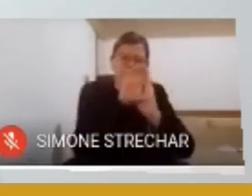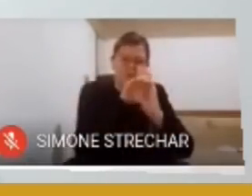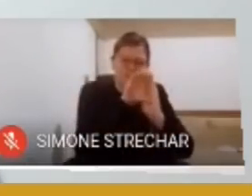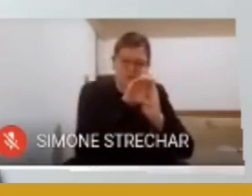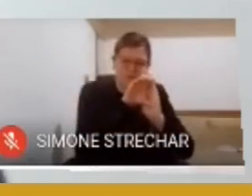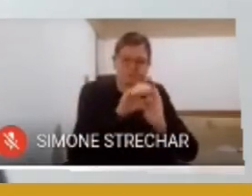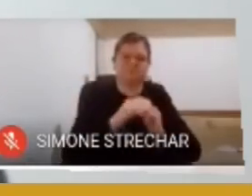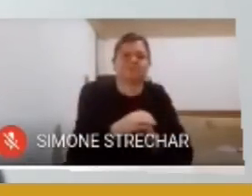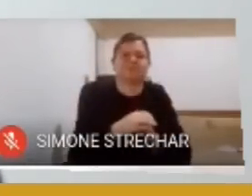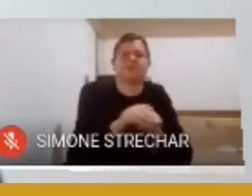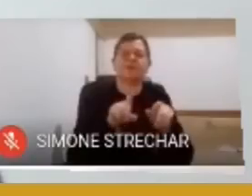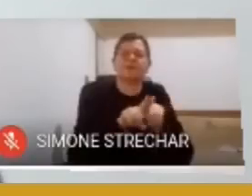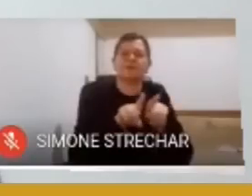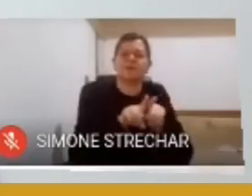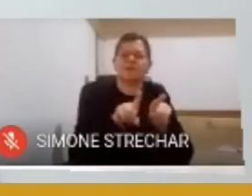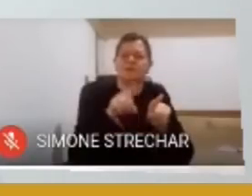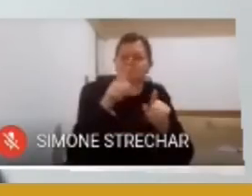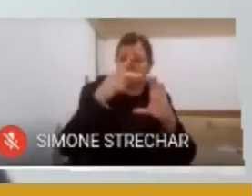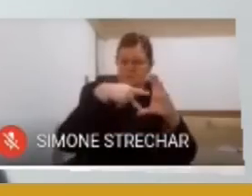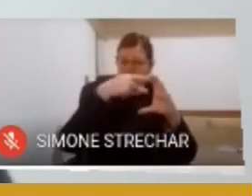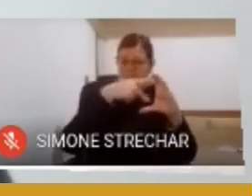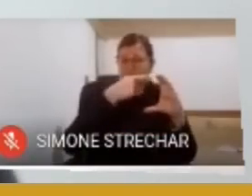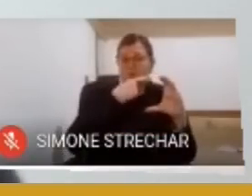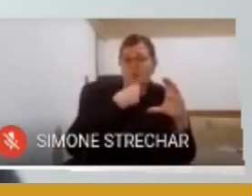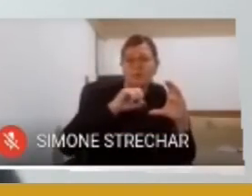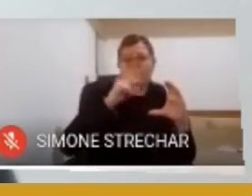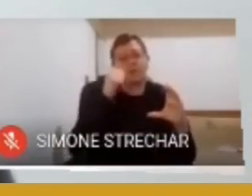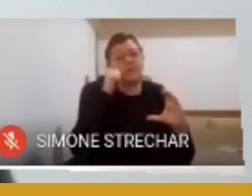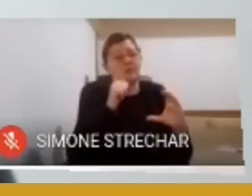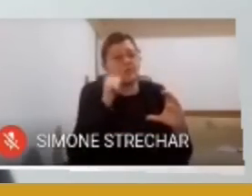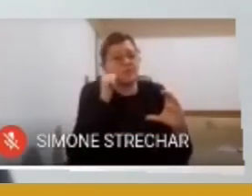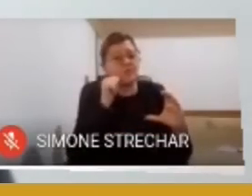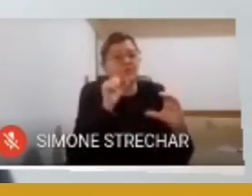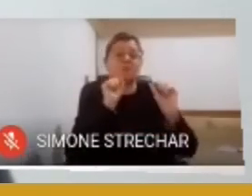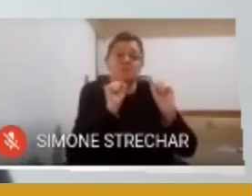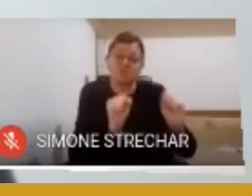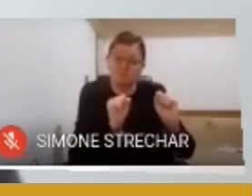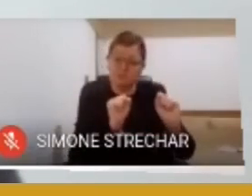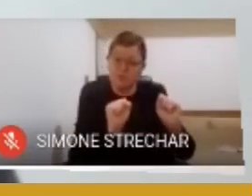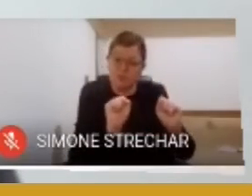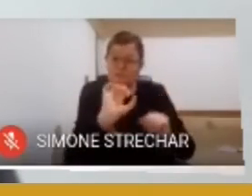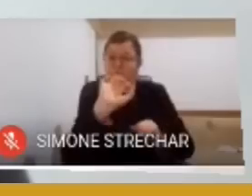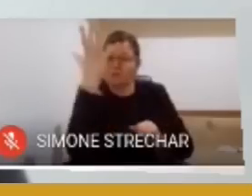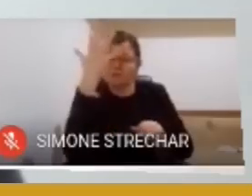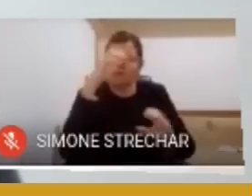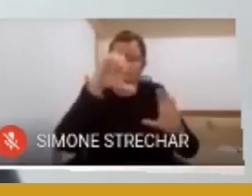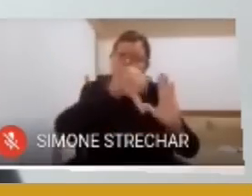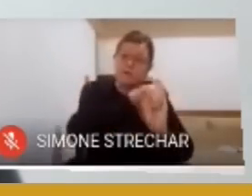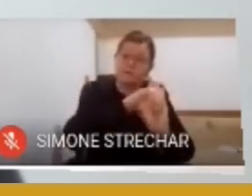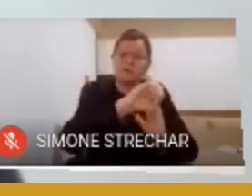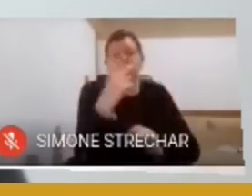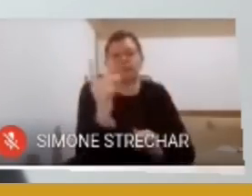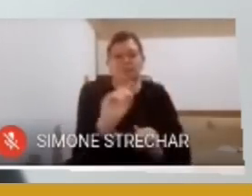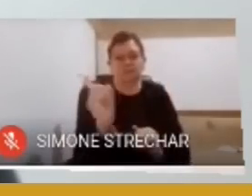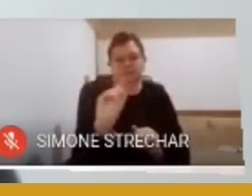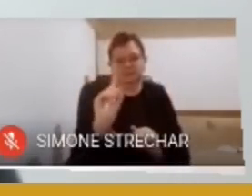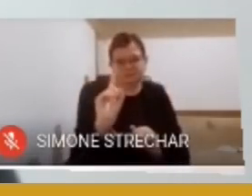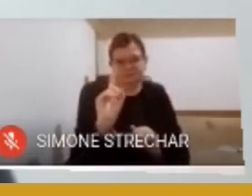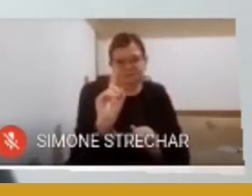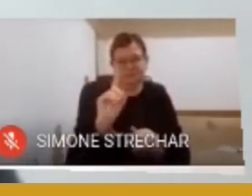não. Tá? Então, a pessoa que desenvolve esse transtorno, ela tem um tratamento. Se ela for